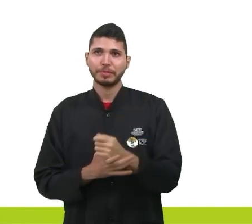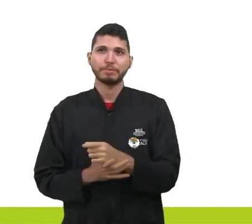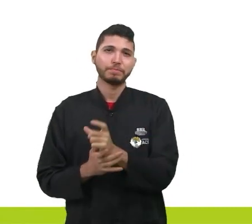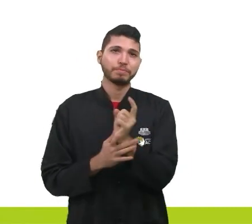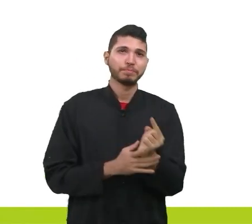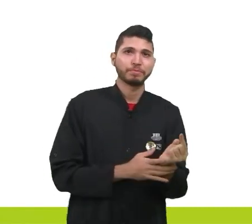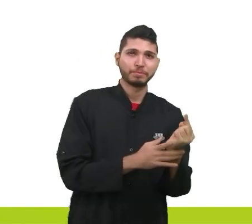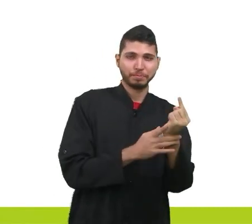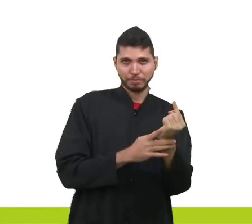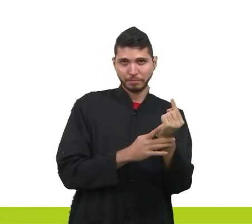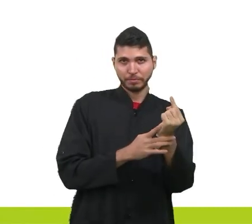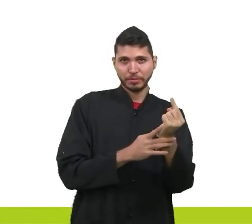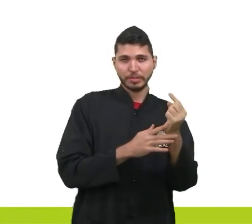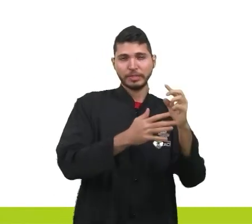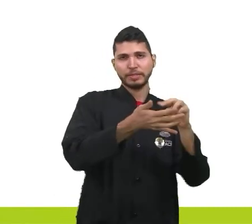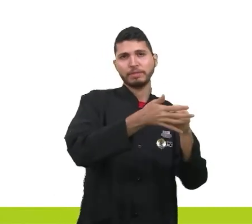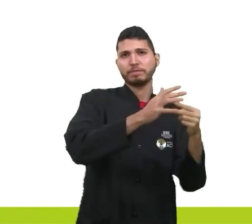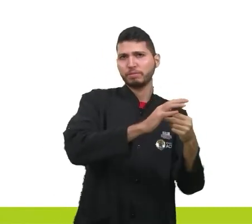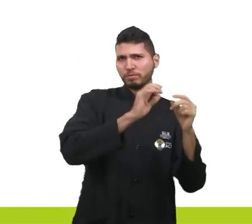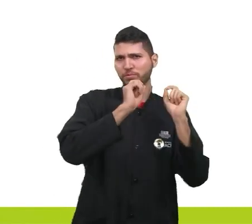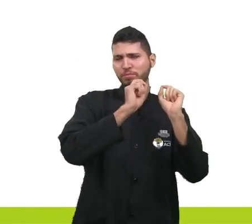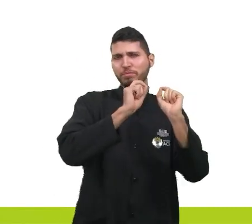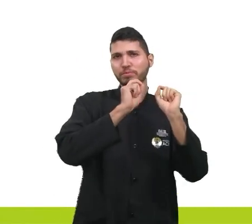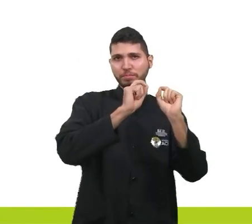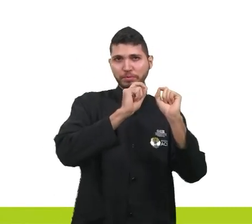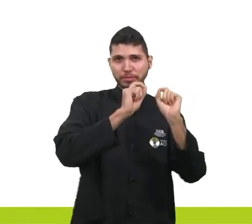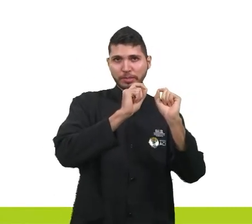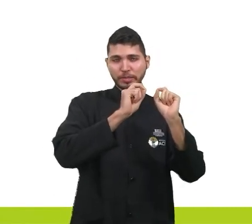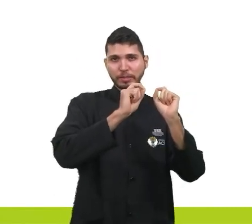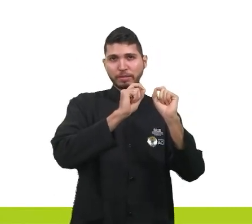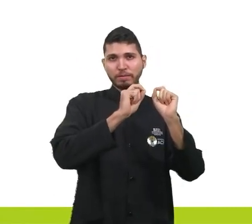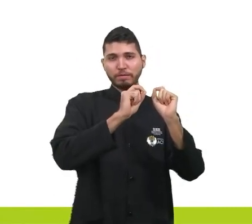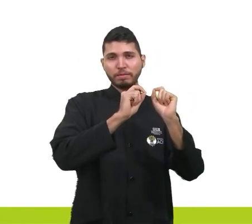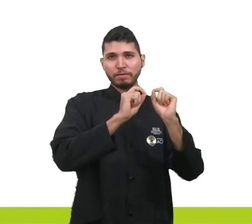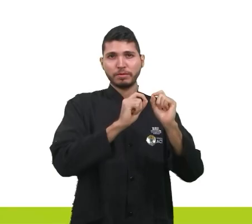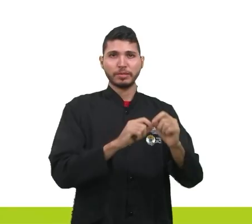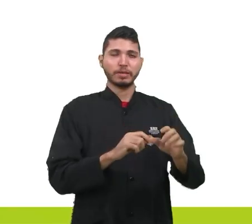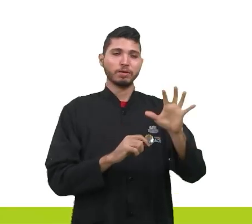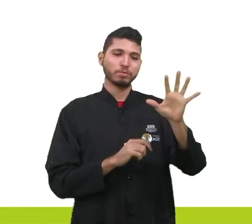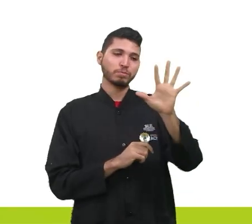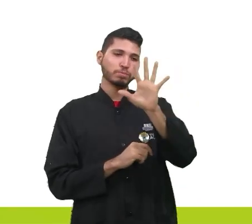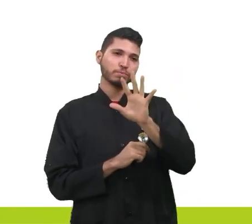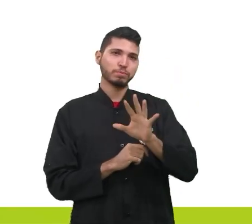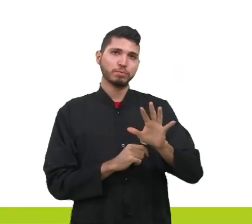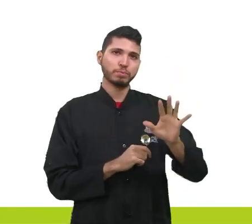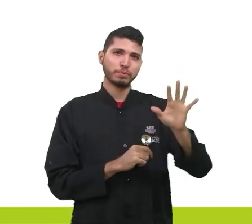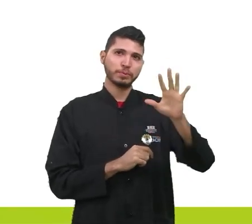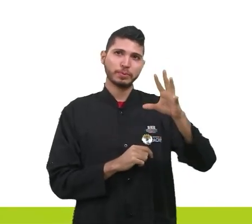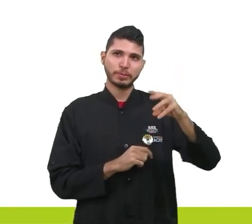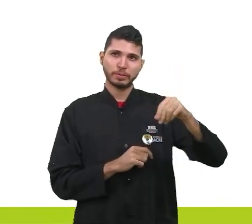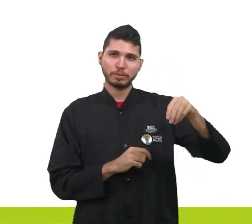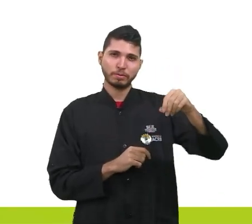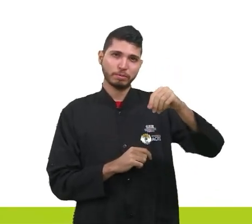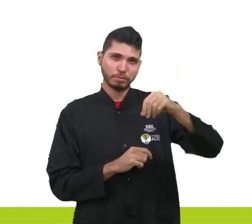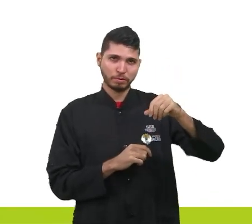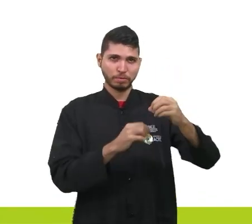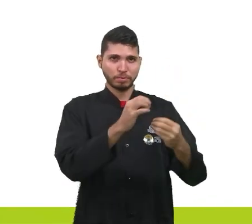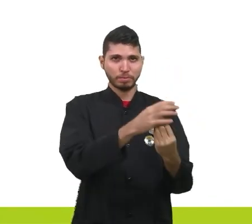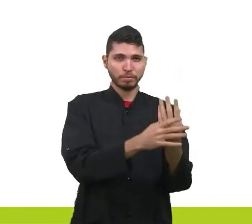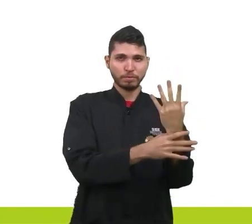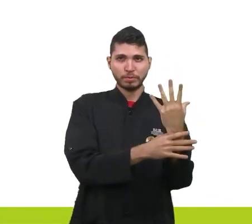diz respeito à parte da superfície formada aí pelo continente. Já a maritimidade é a